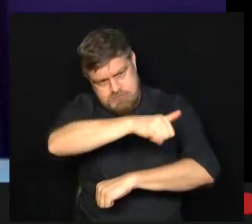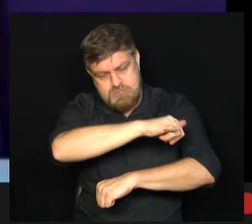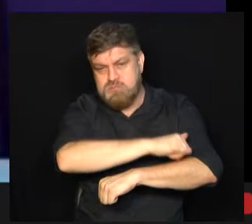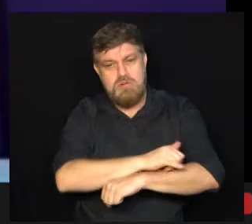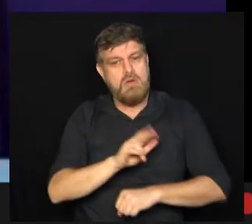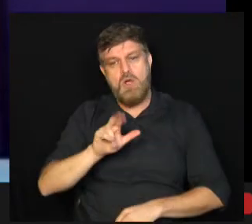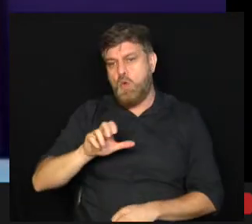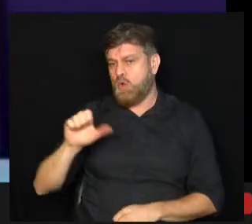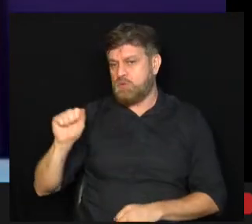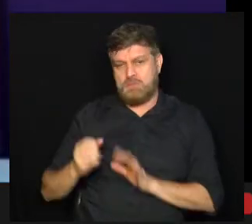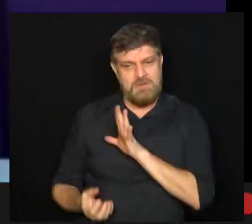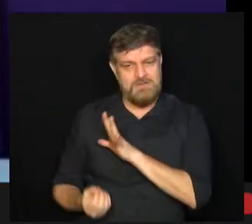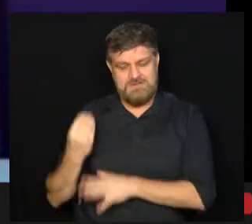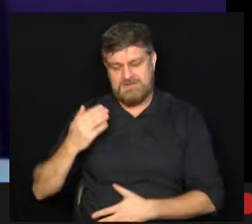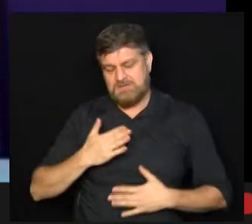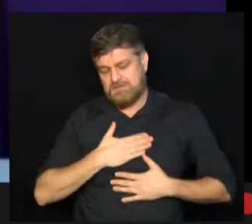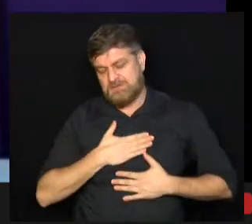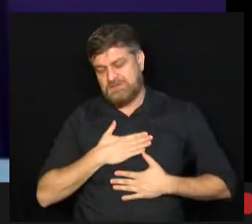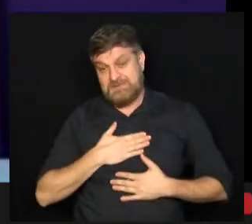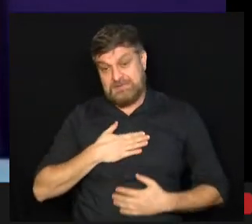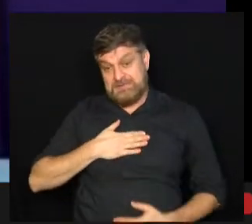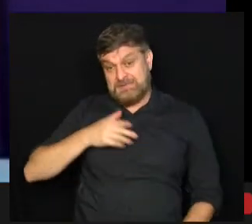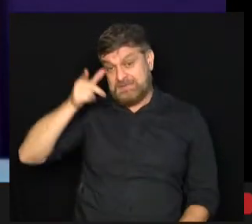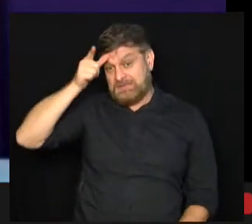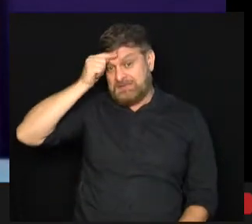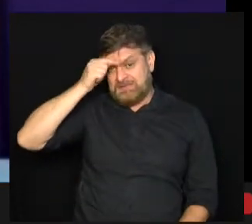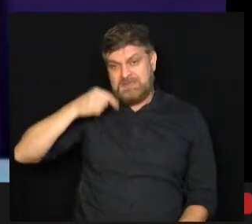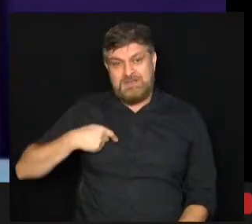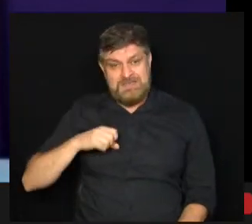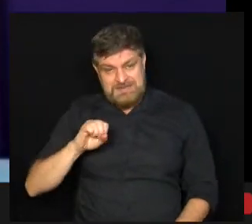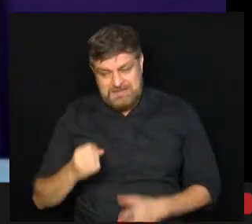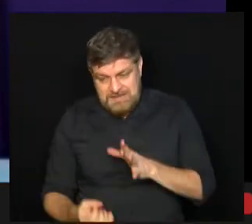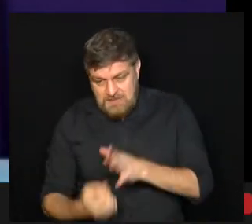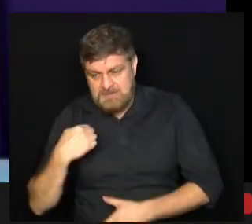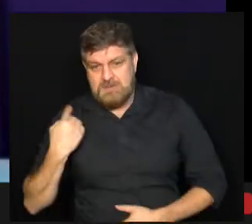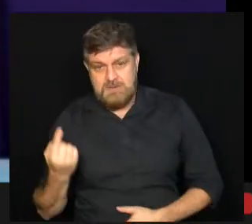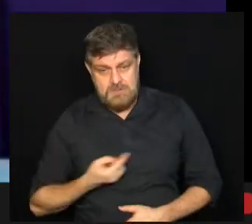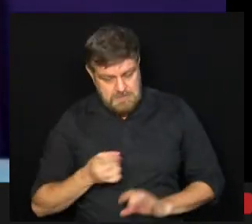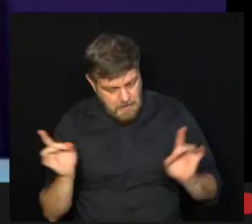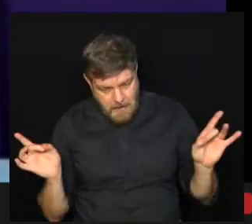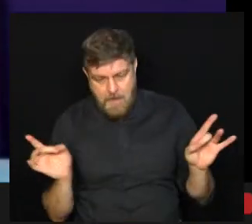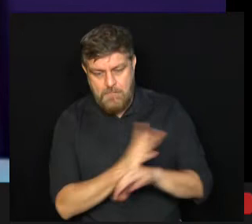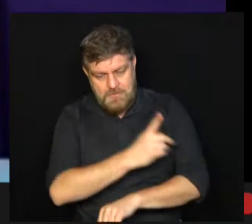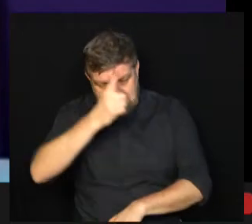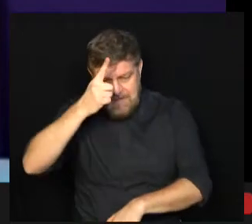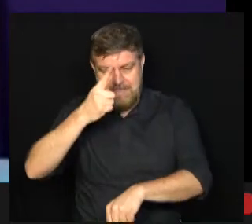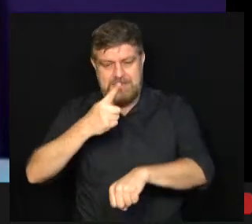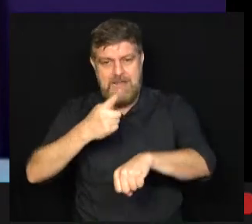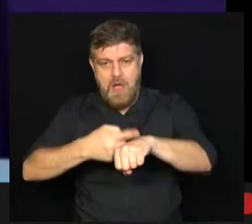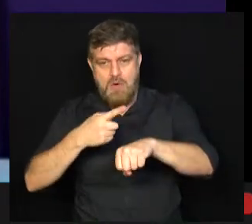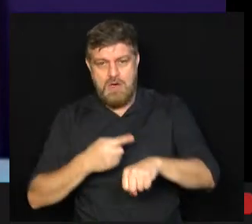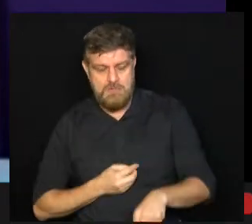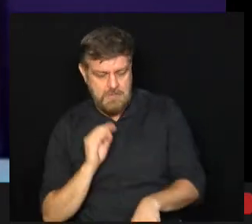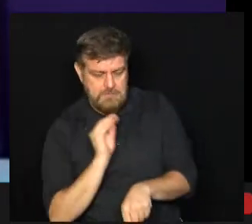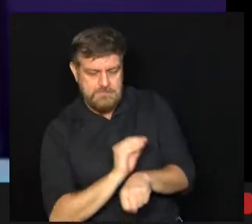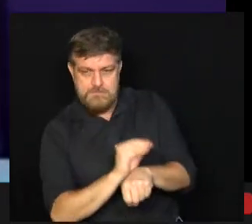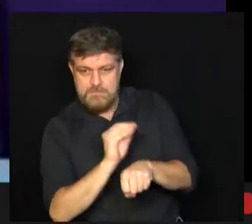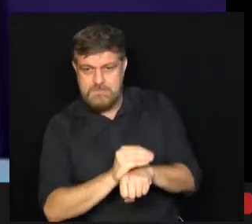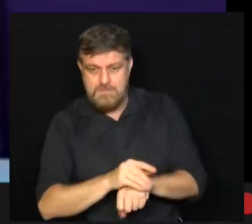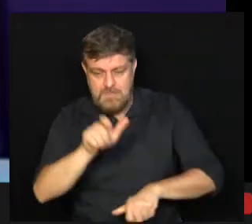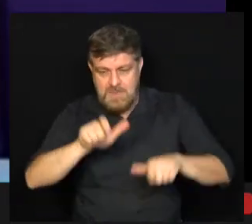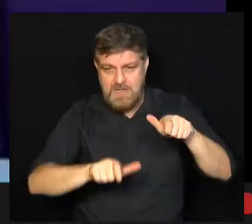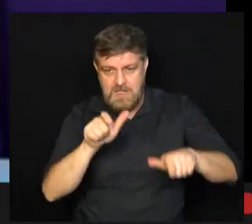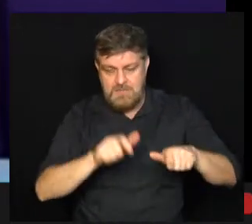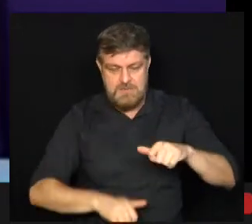acidente aeronáutico, mas caso isso ocorra, nós estamos 100% preparados para fazer a evacuação de toda a aeronave